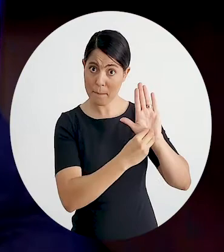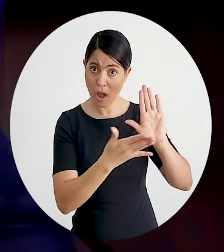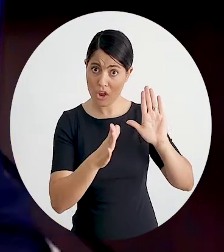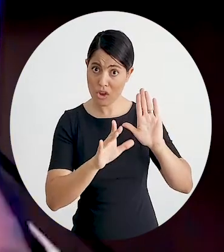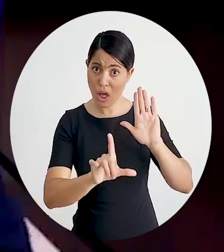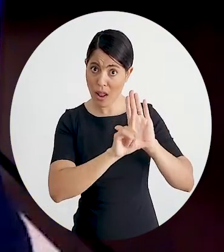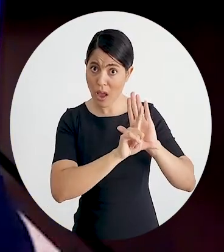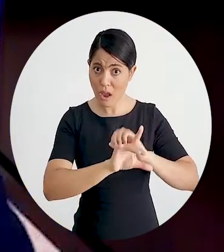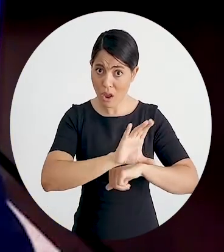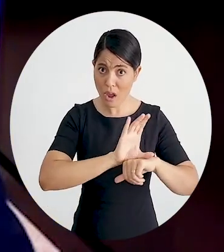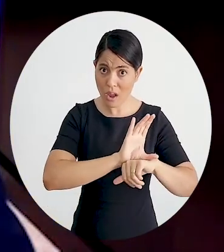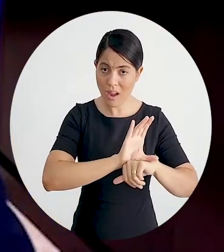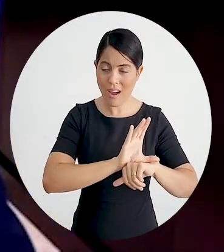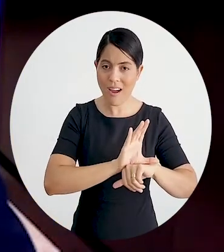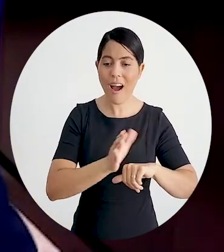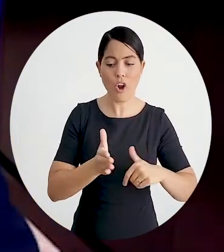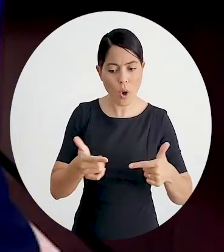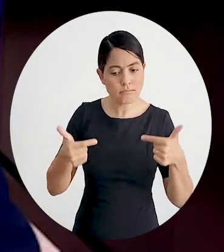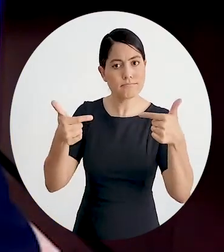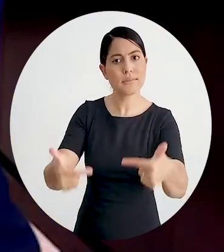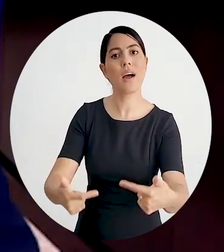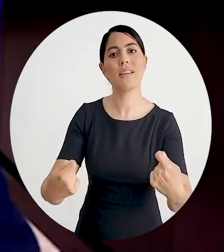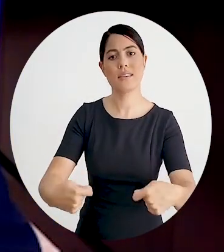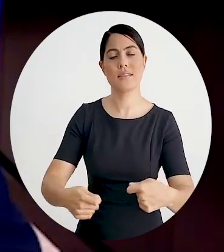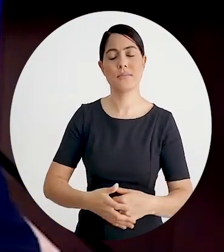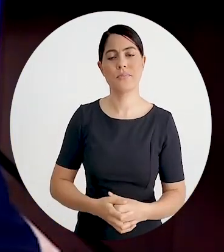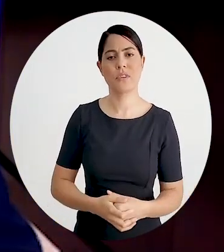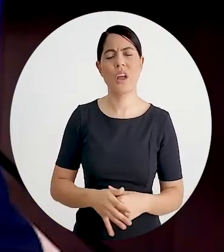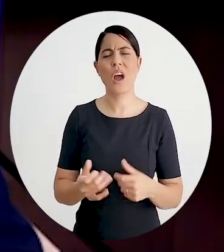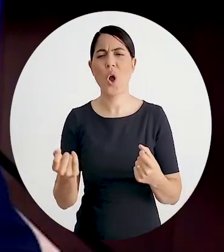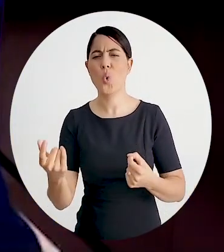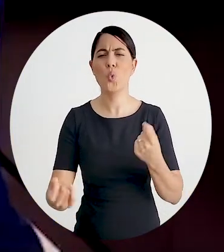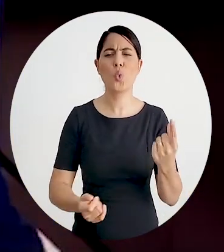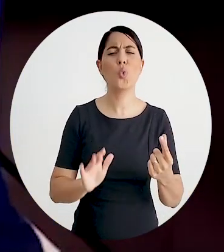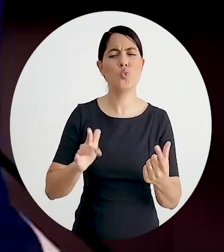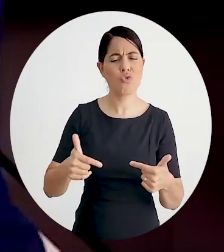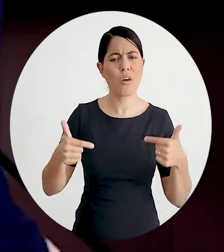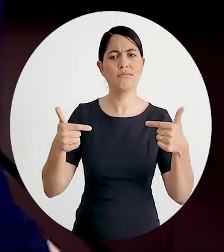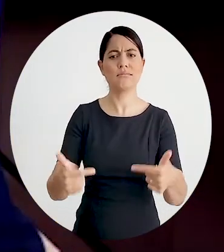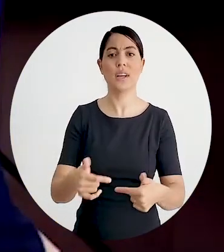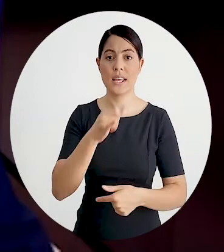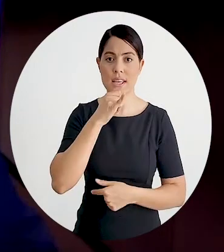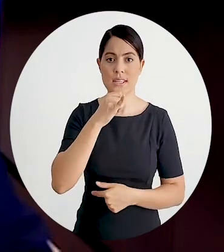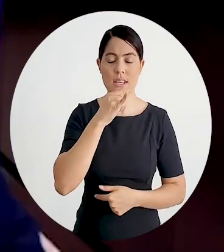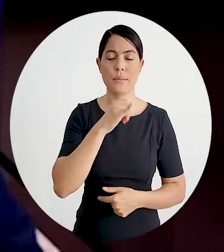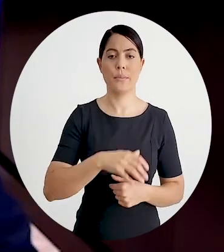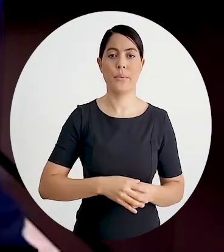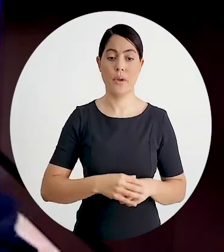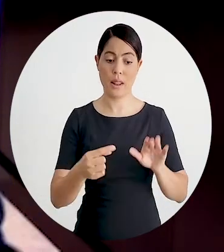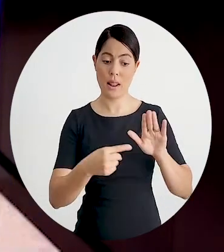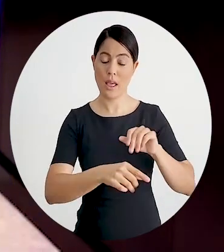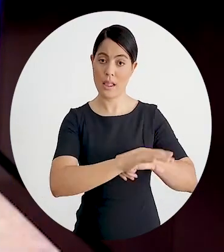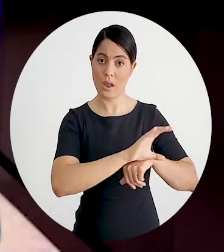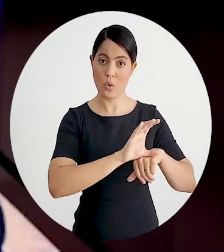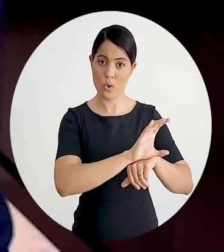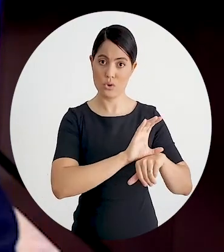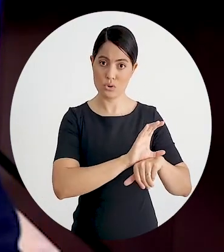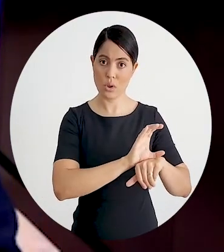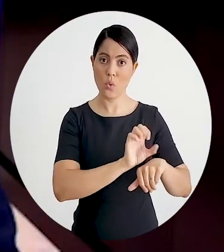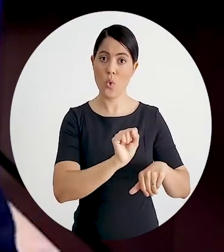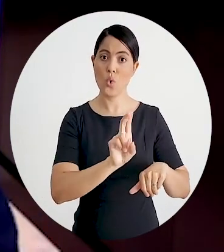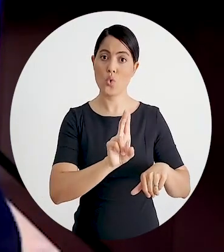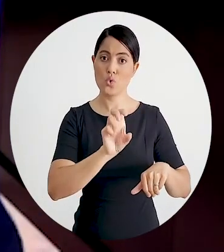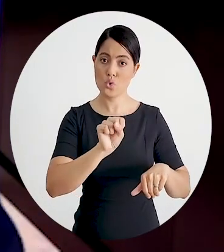efetivá-los. Muitos foram, sem dúvida alguma. A Constituição prevê a necessidade da instituição de um sistema único de saúde.